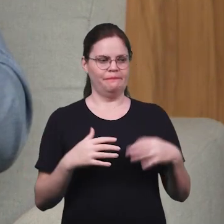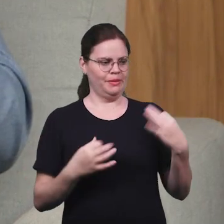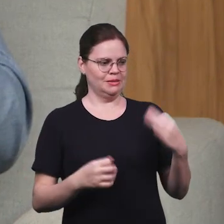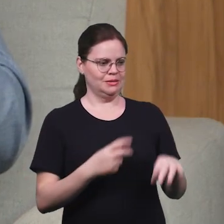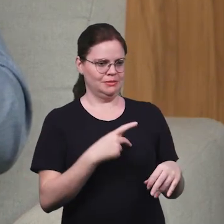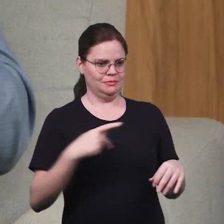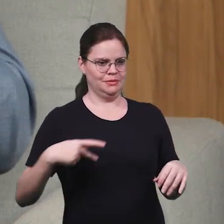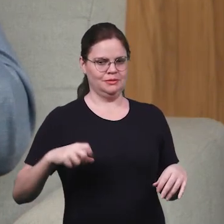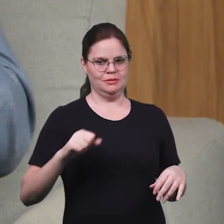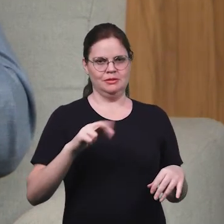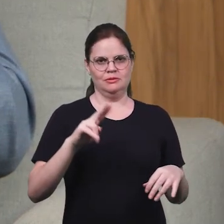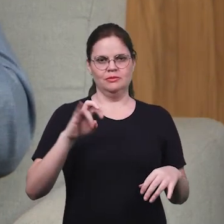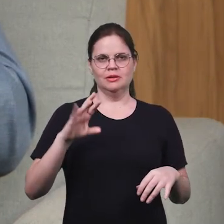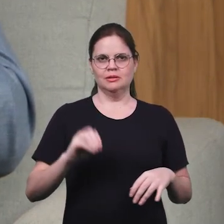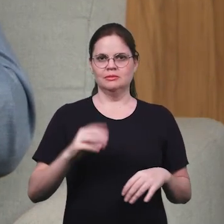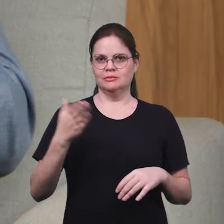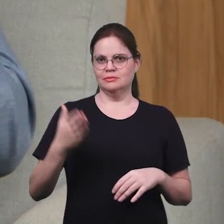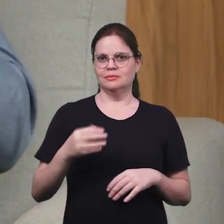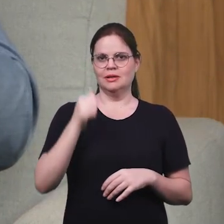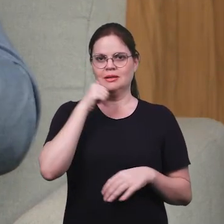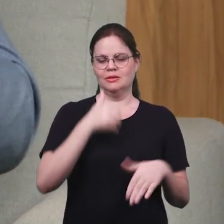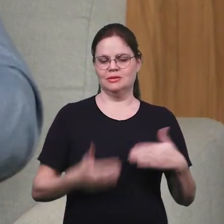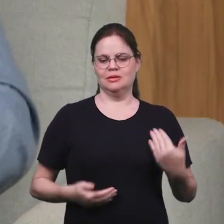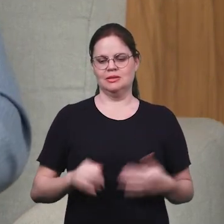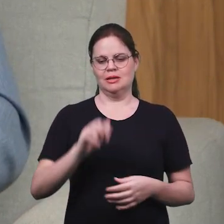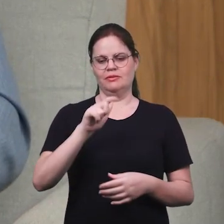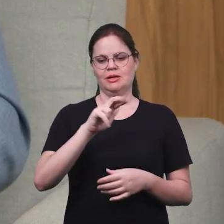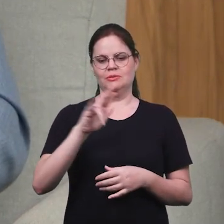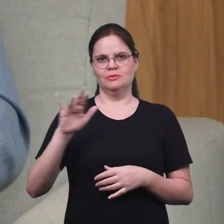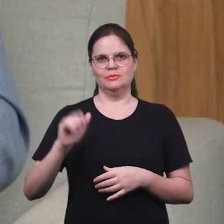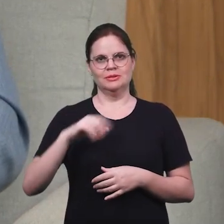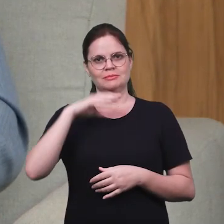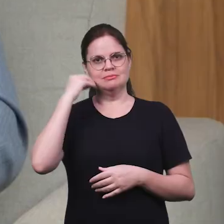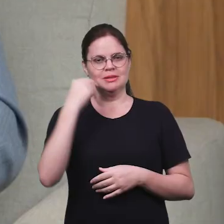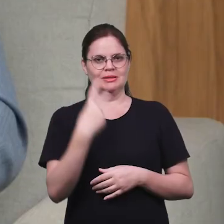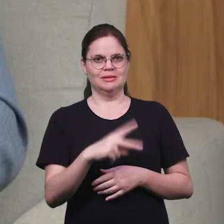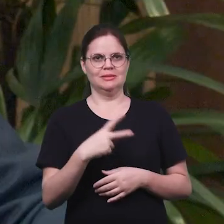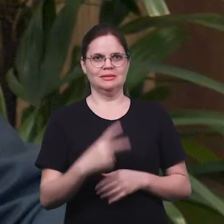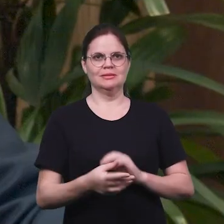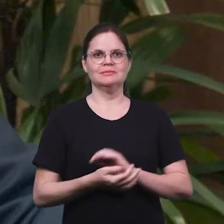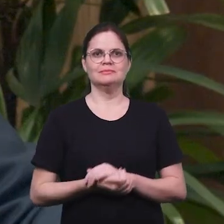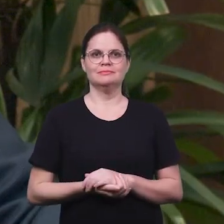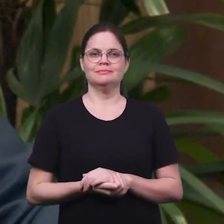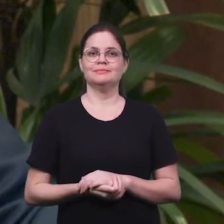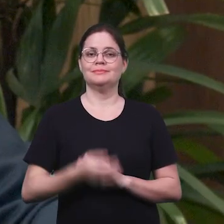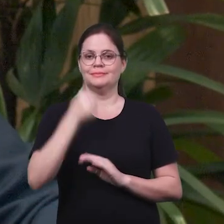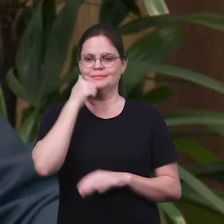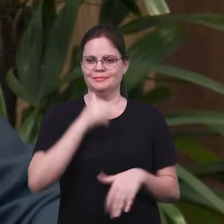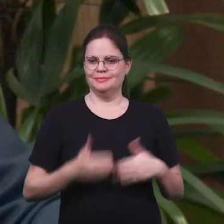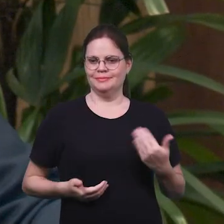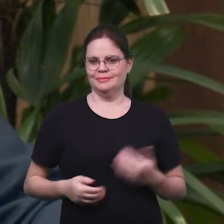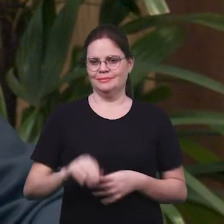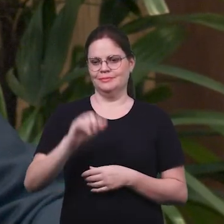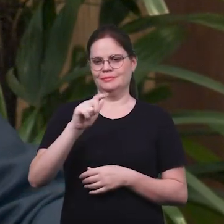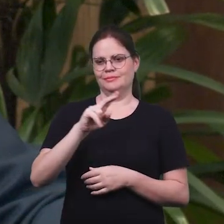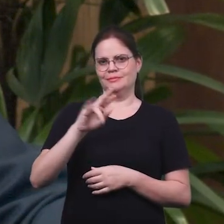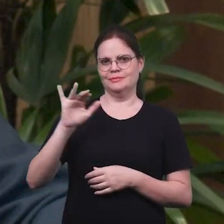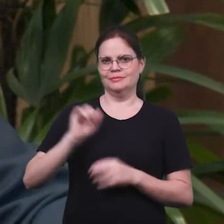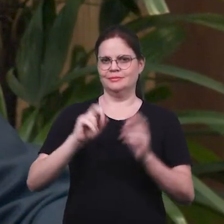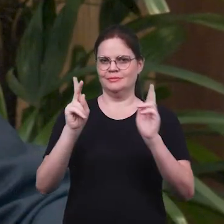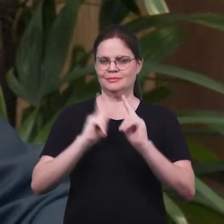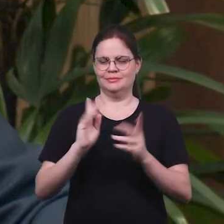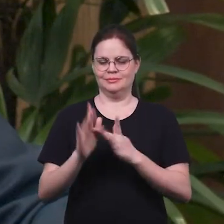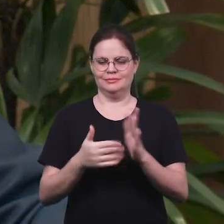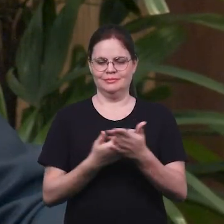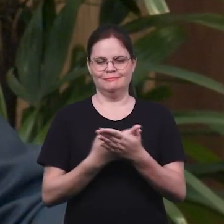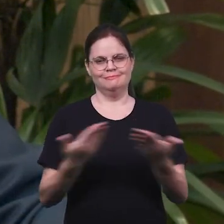mesmo, pastor Silvano? Nossa irmã Lúcia Bueno aqui, ó, que viveu essa experiência. Irmã Lúcia, a paz do